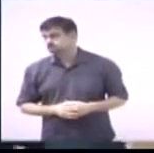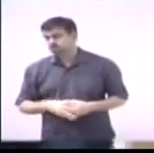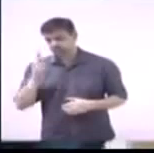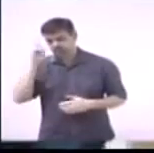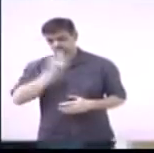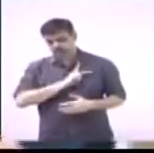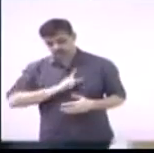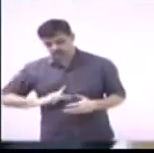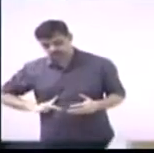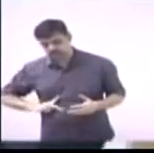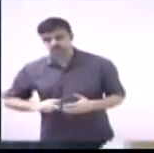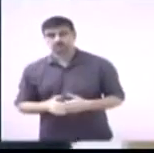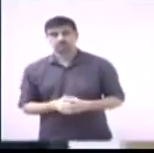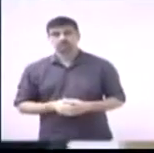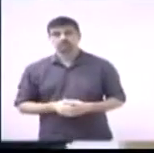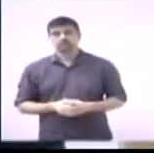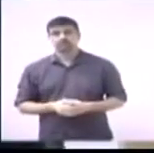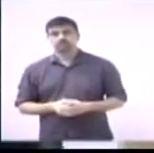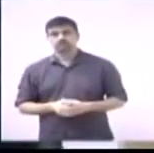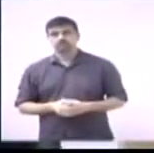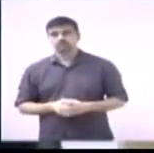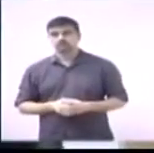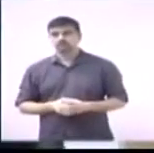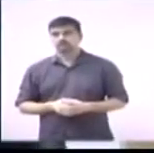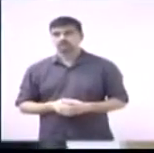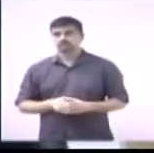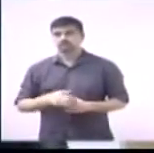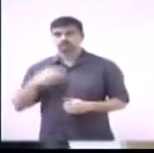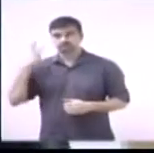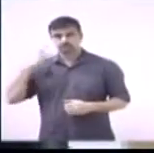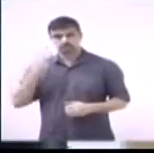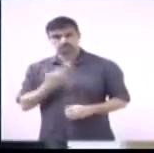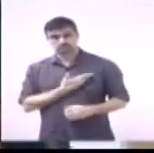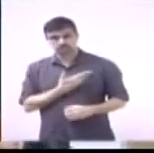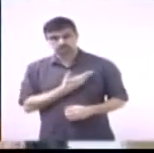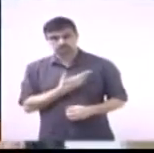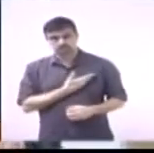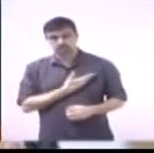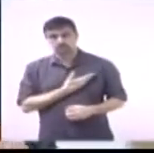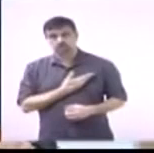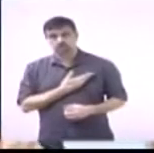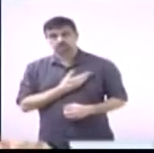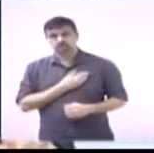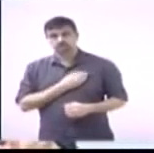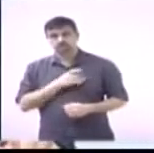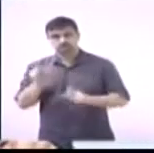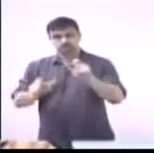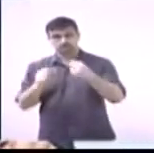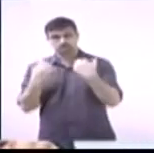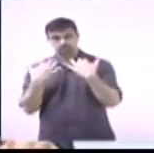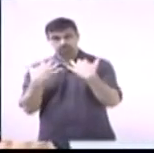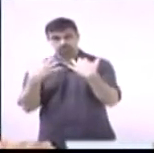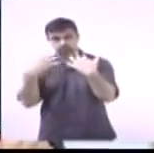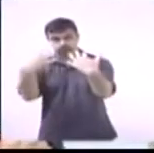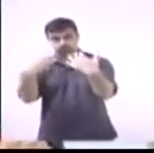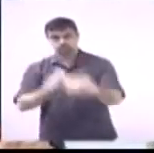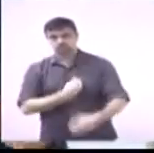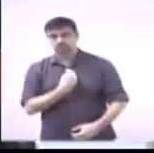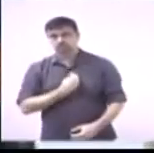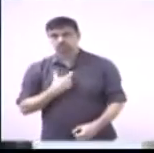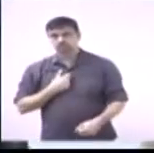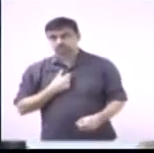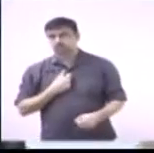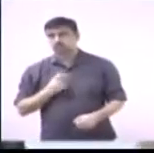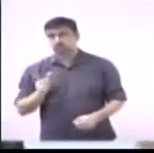Senhor presidente, companheiros vereadores, público ainda presente, muita gente